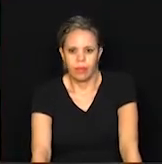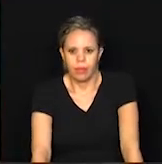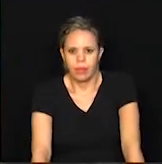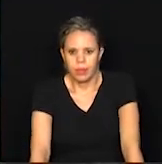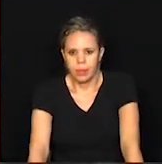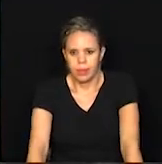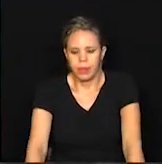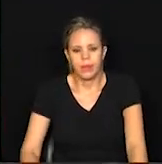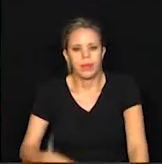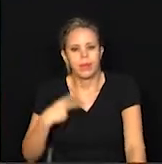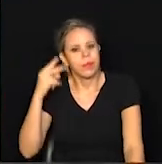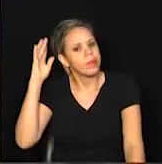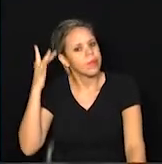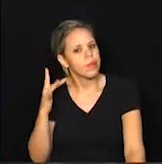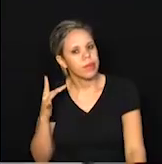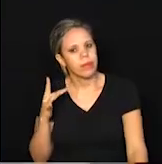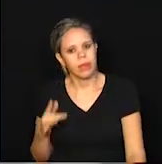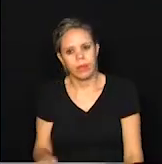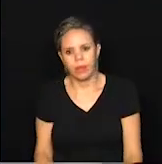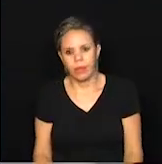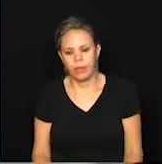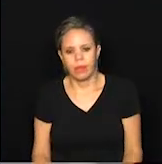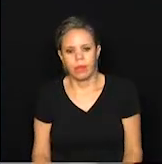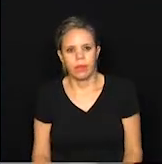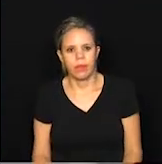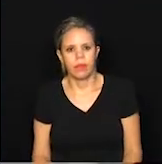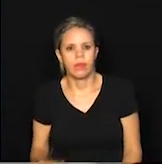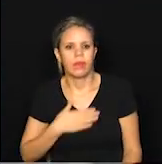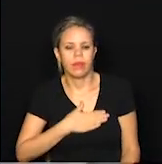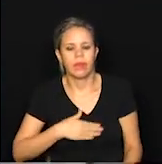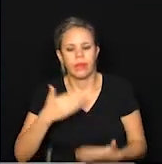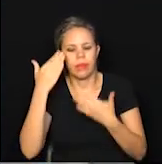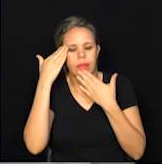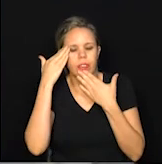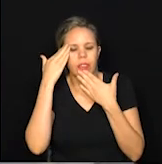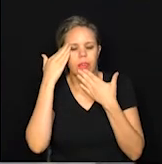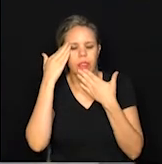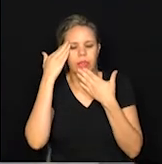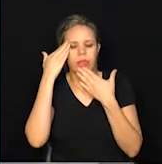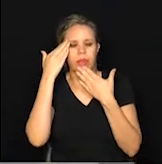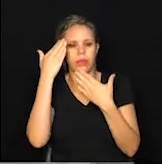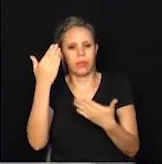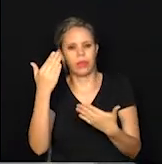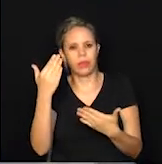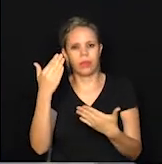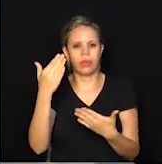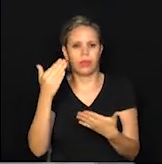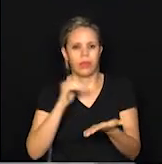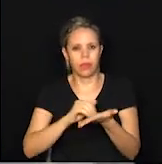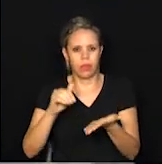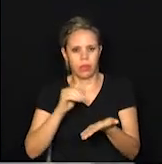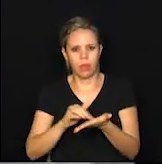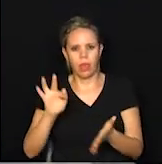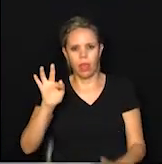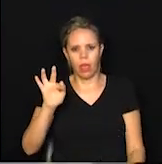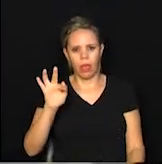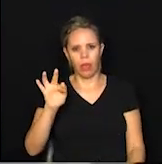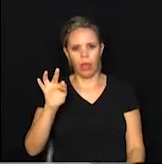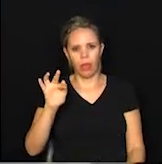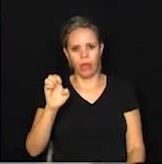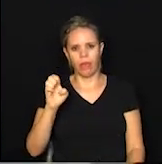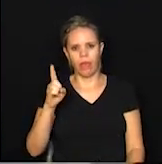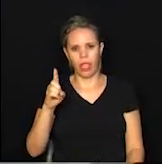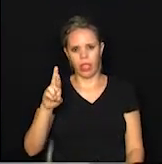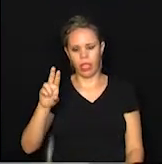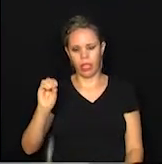Perfeito, vereadora Guida. Então, dessa forma, eu gostaria, então, de agradecer o secretário Fernando Vanin,